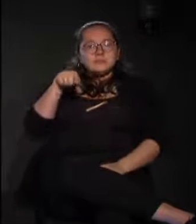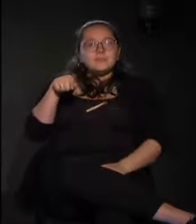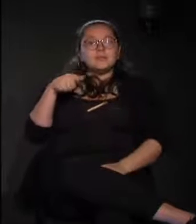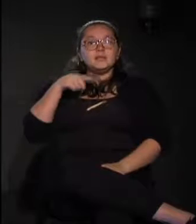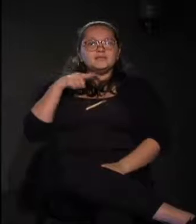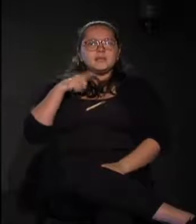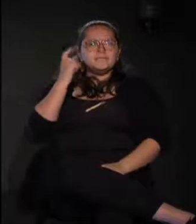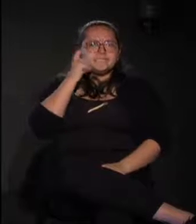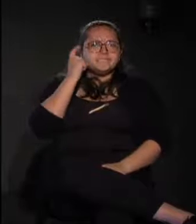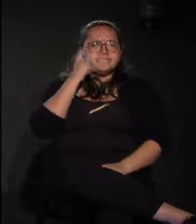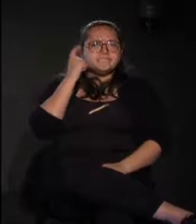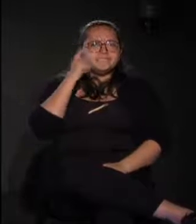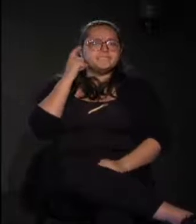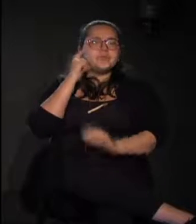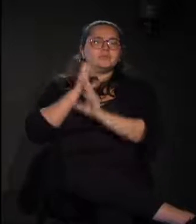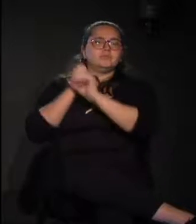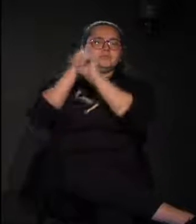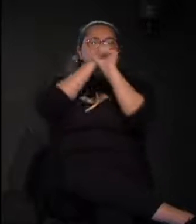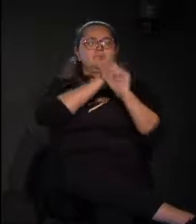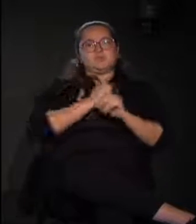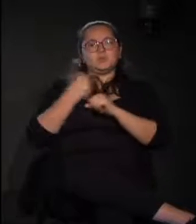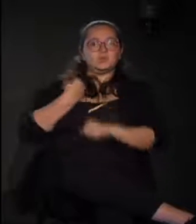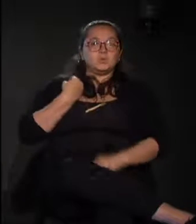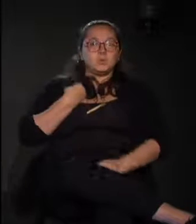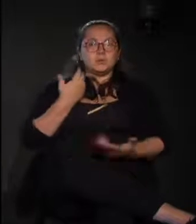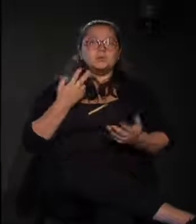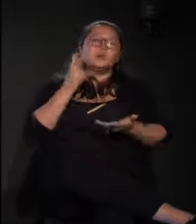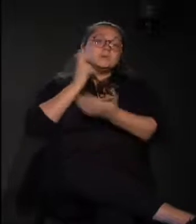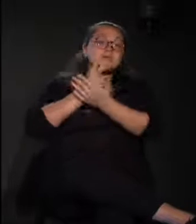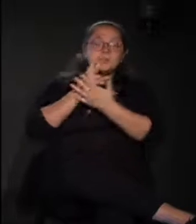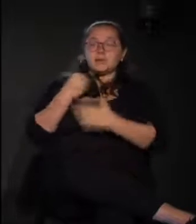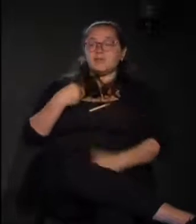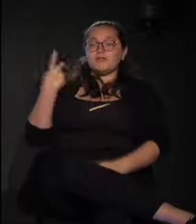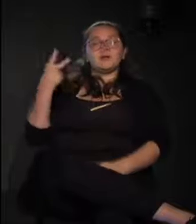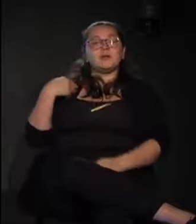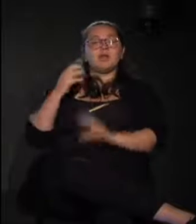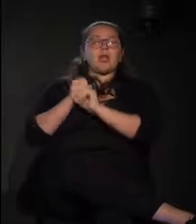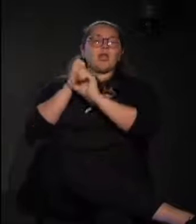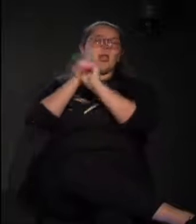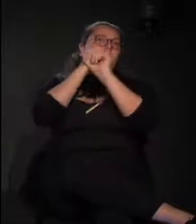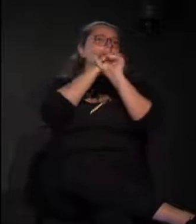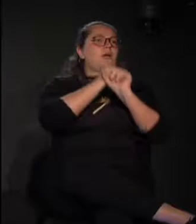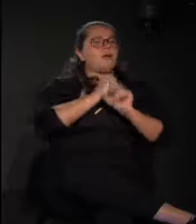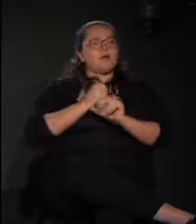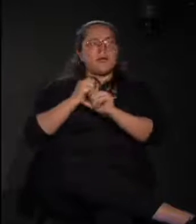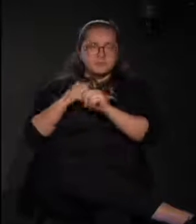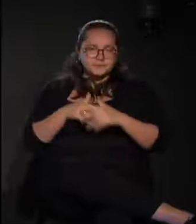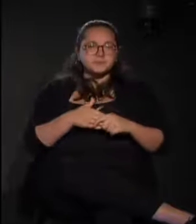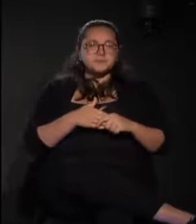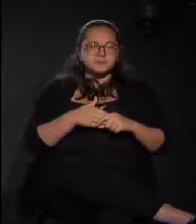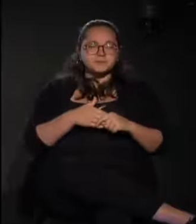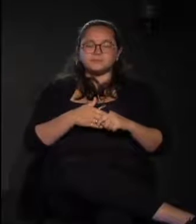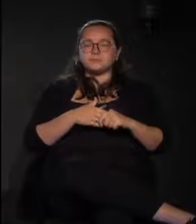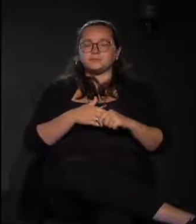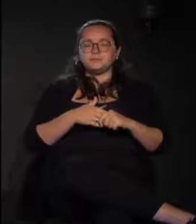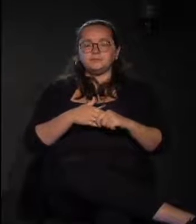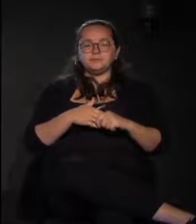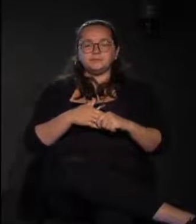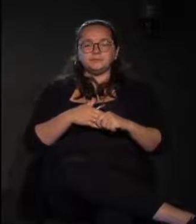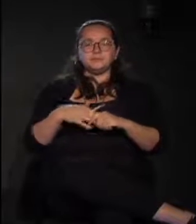de contato - eu só eu faço contato constante cálculos na vida ora bem isto está em lugar legal exatamente o que é